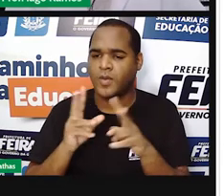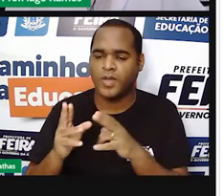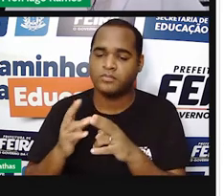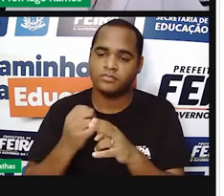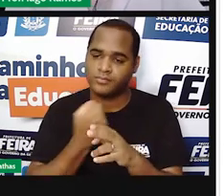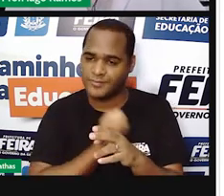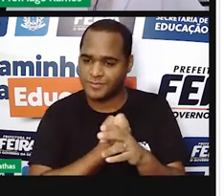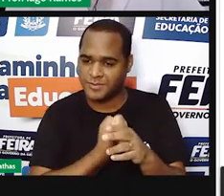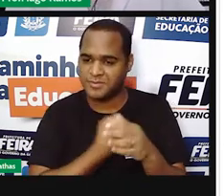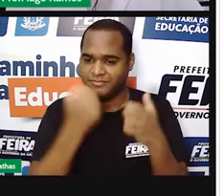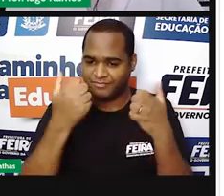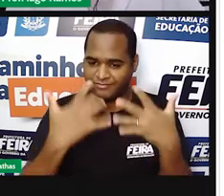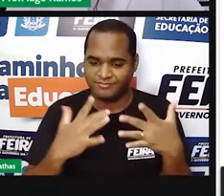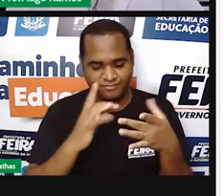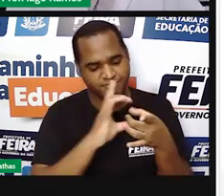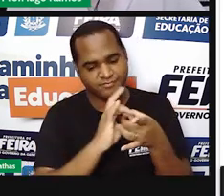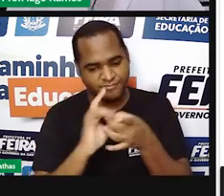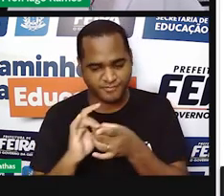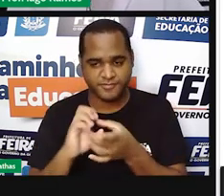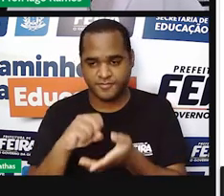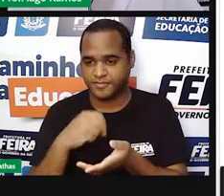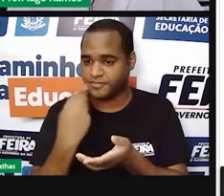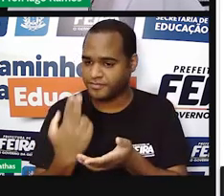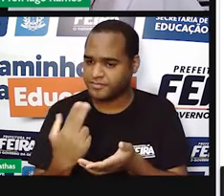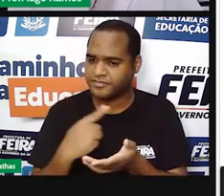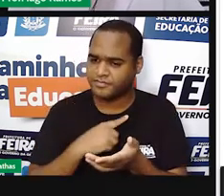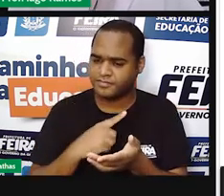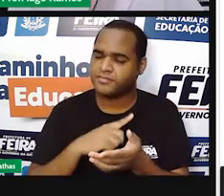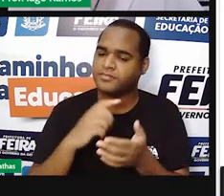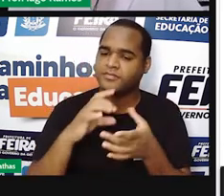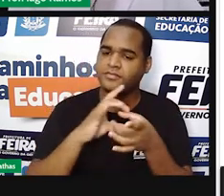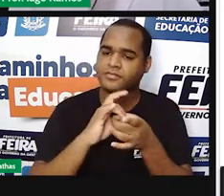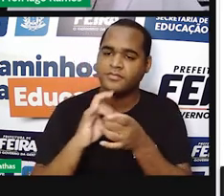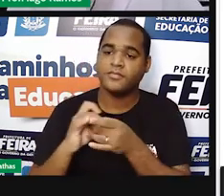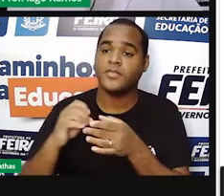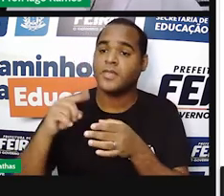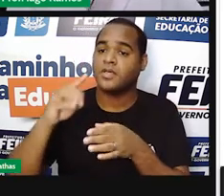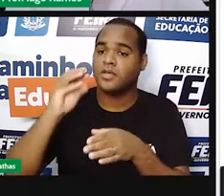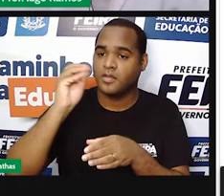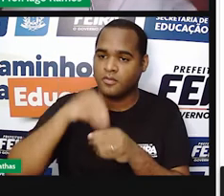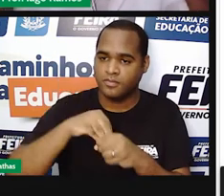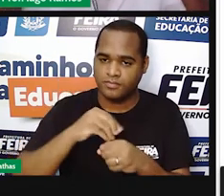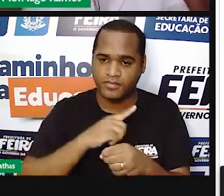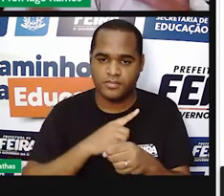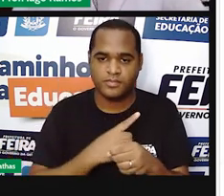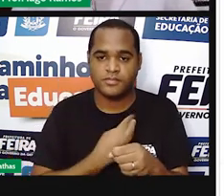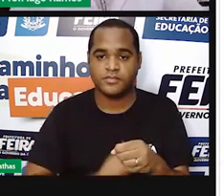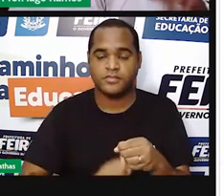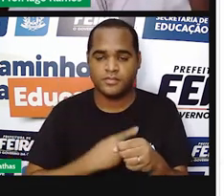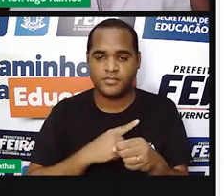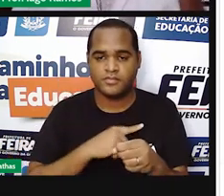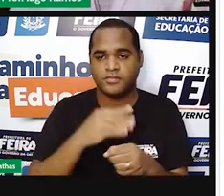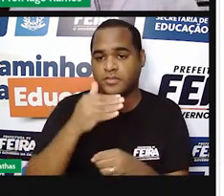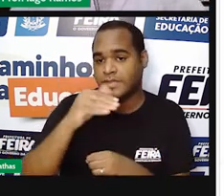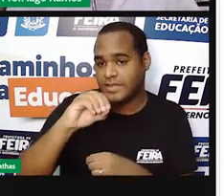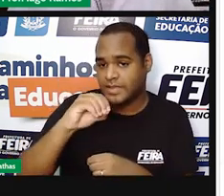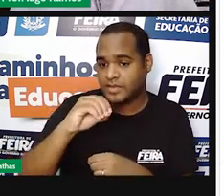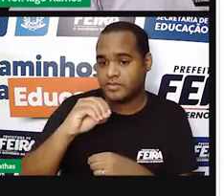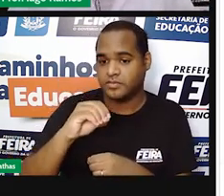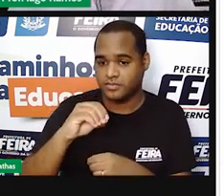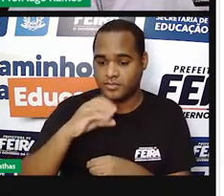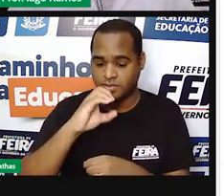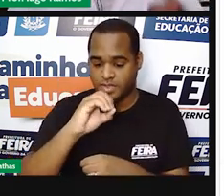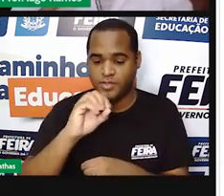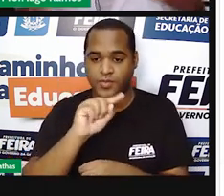aos números tá ou aos algarismos no nosso sistema de numeração existem dez que vai do 0